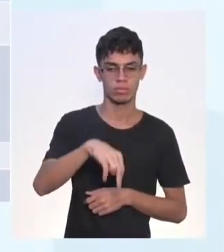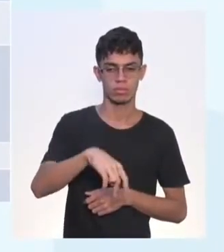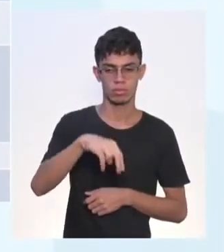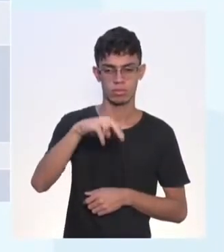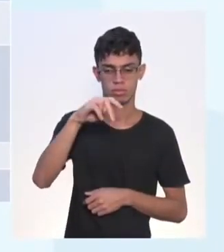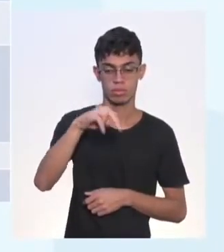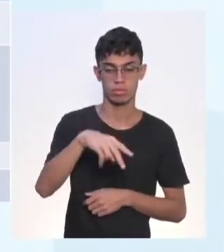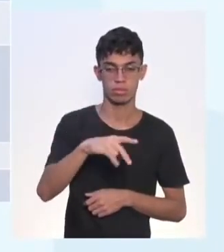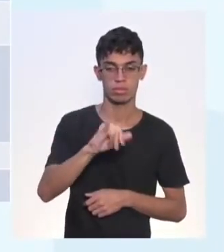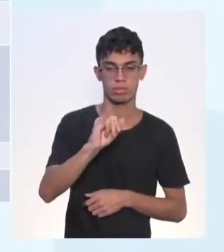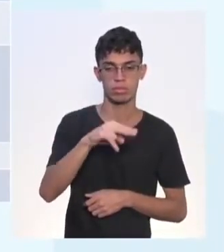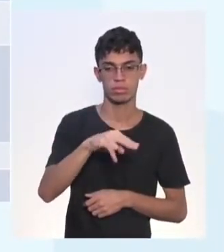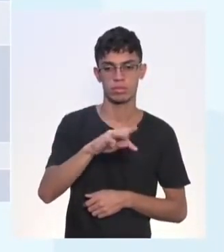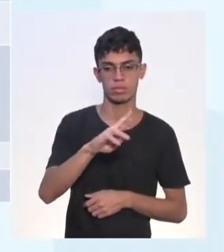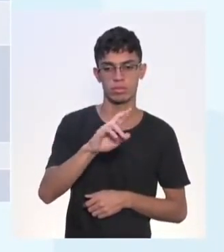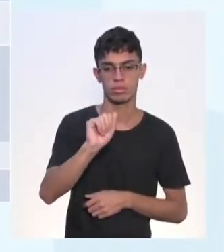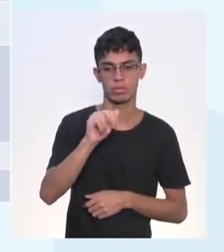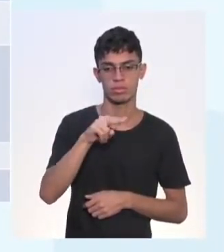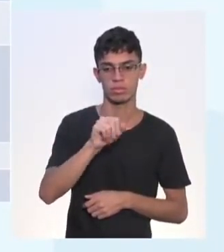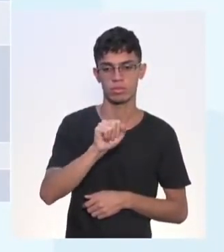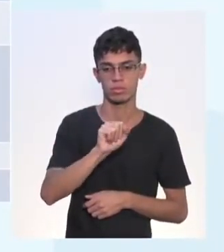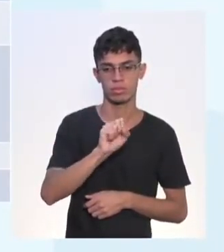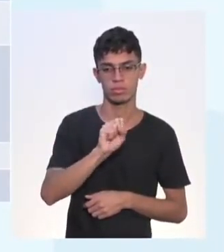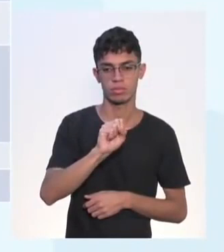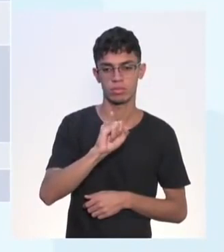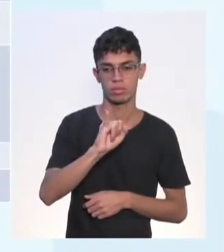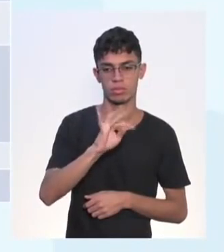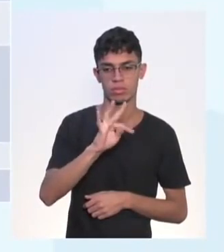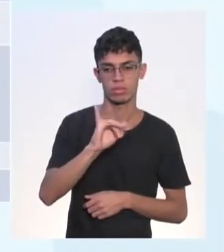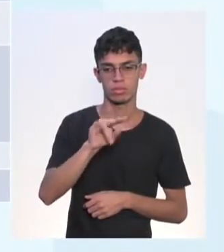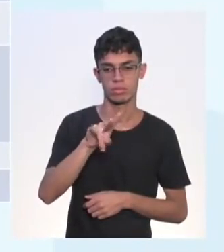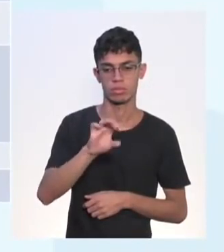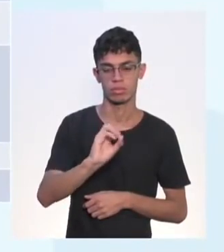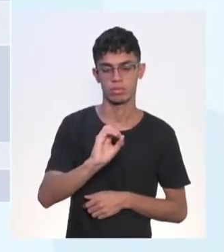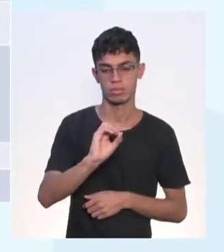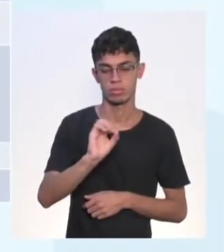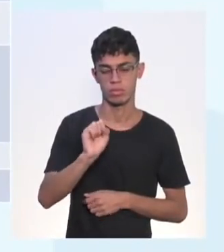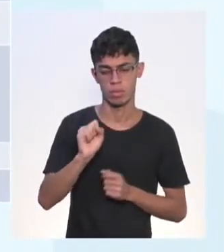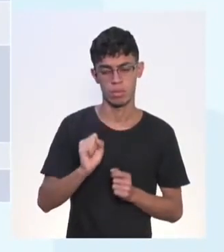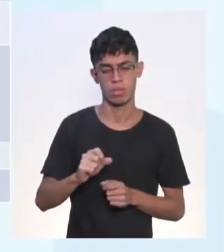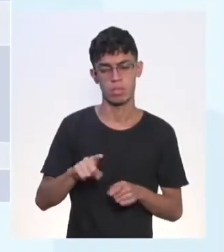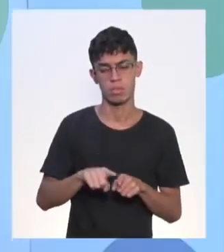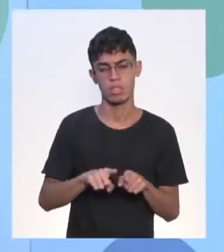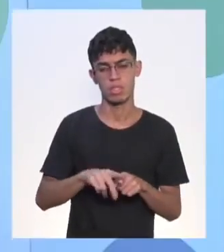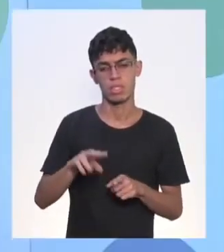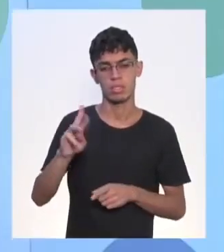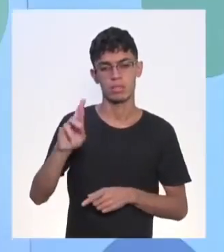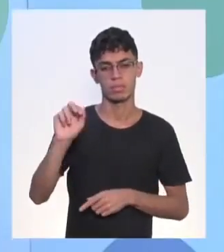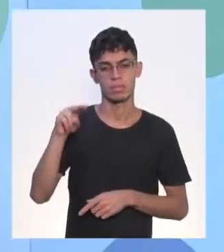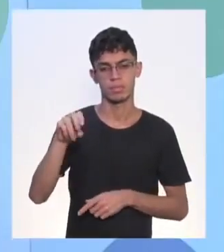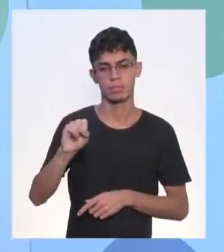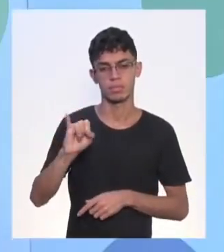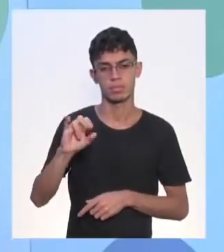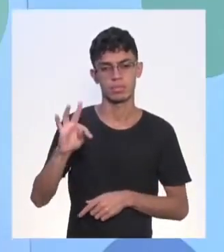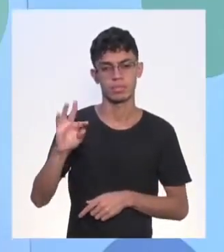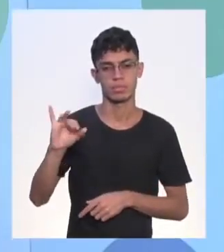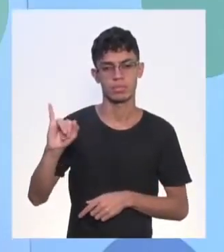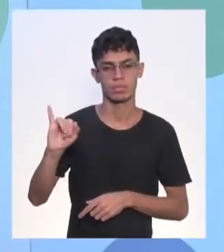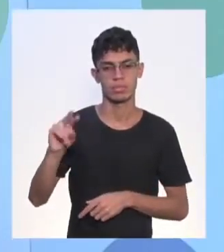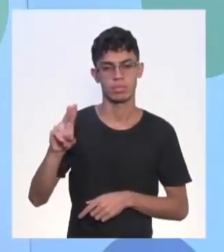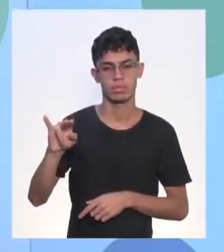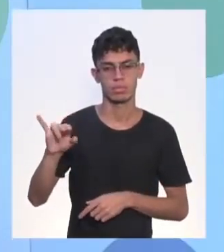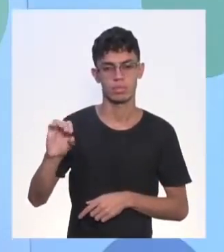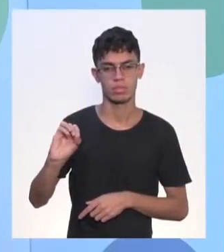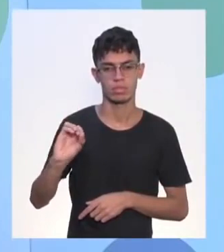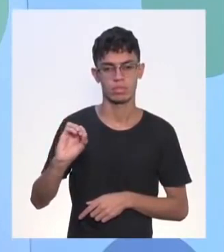é intransitivo, você não precisa complementar mais, mas ela pode ser transitiva. Isso é legal da língua portuguesa. Pode voltar aqui para mim, por gentileza? Isso é legal da língua portuguesa. As